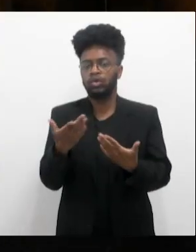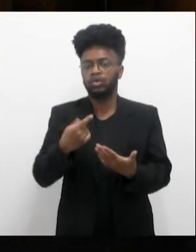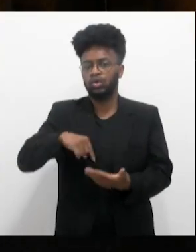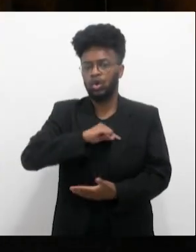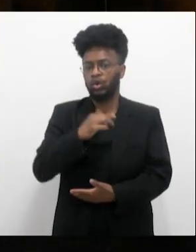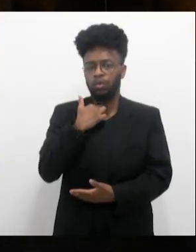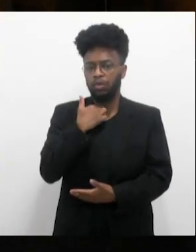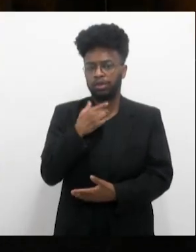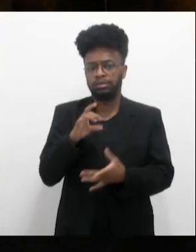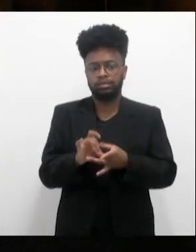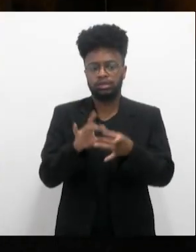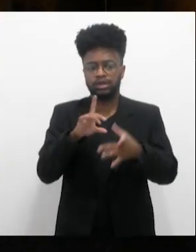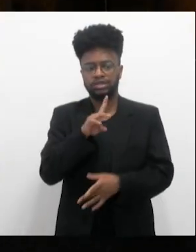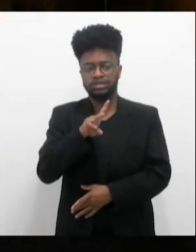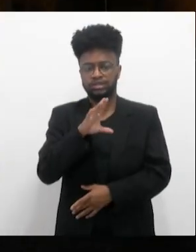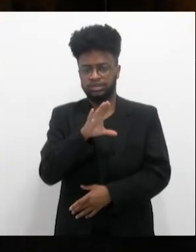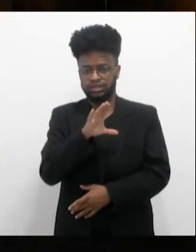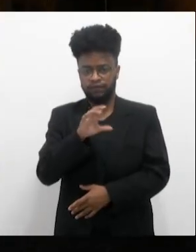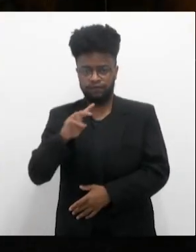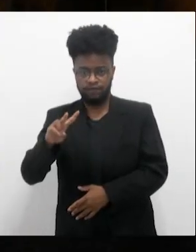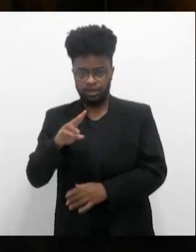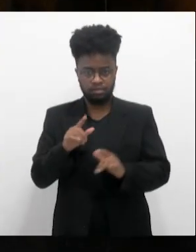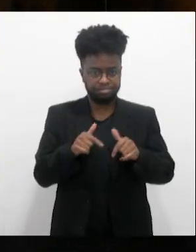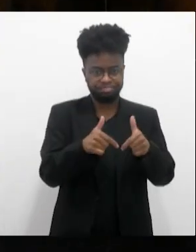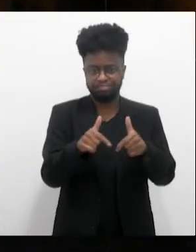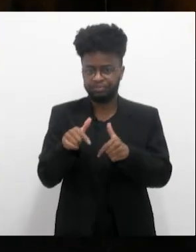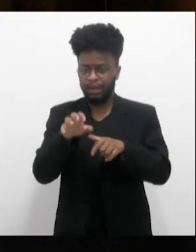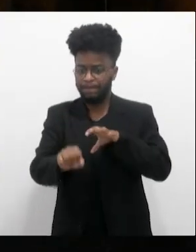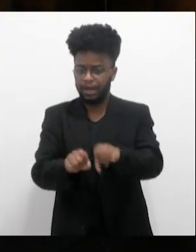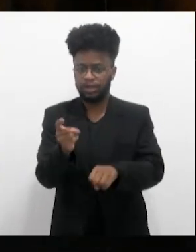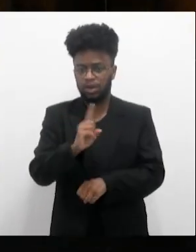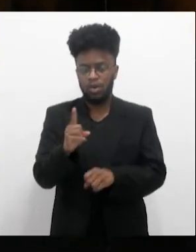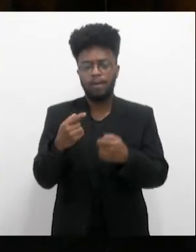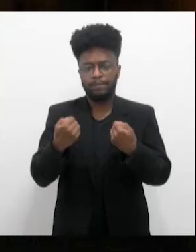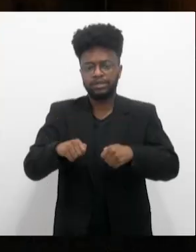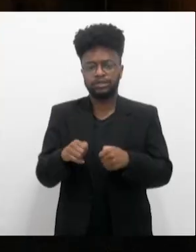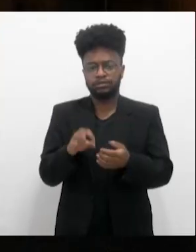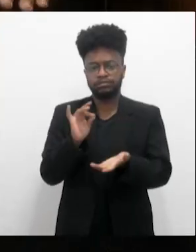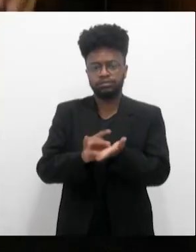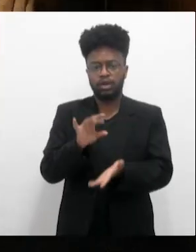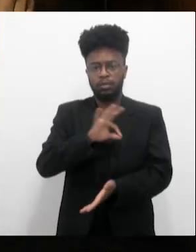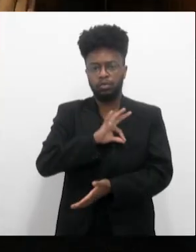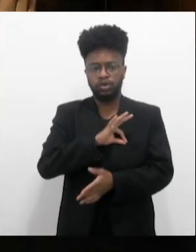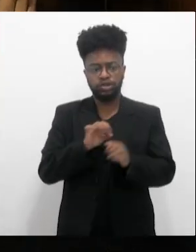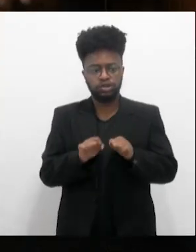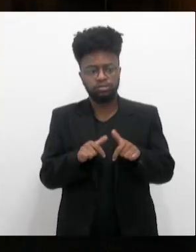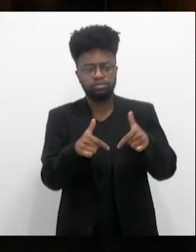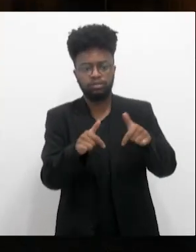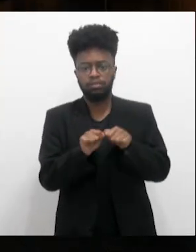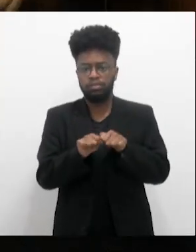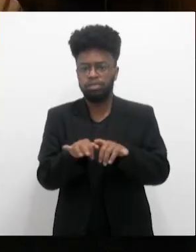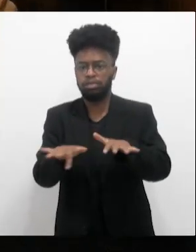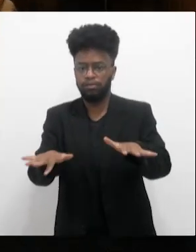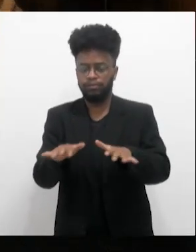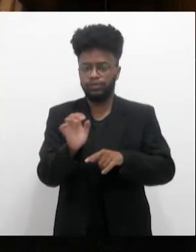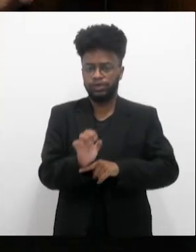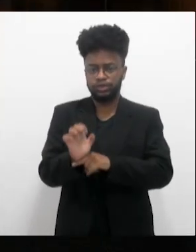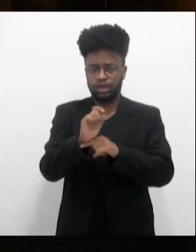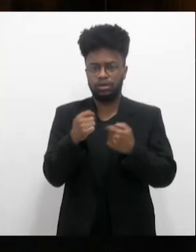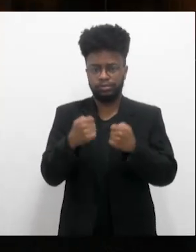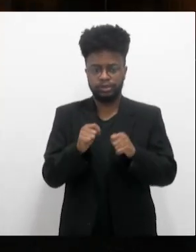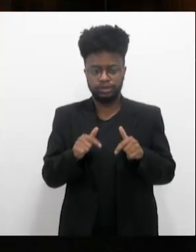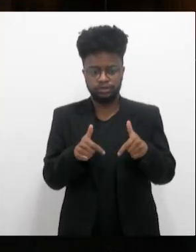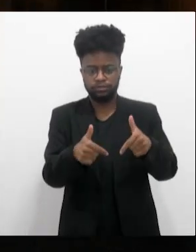Vermelho tomar, não. Quem tem que tomar o espaço é a polícia, é o Estado. É ele que tem que